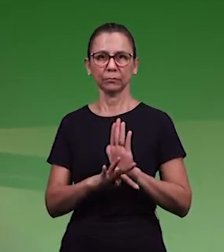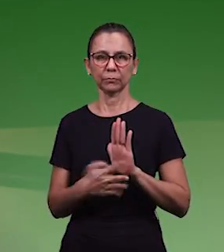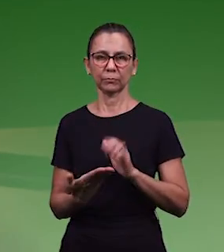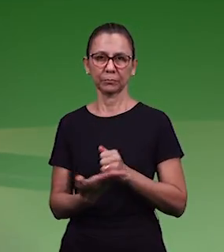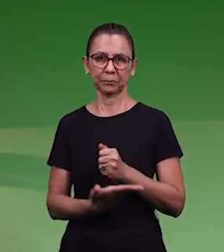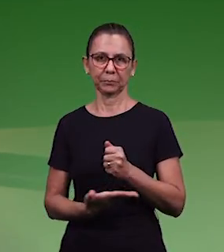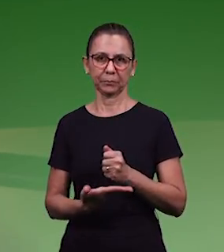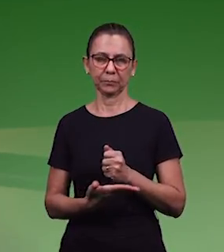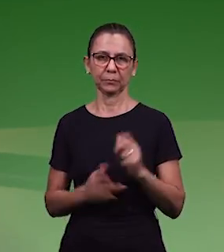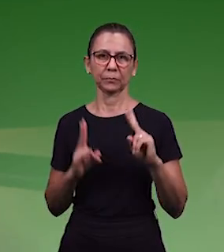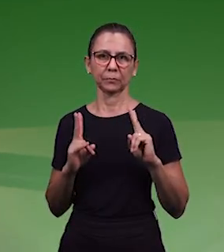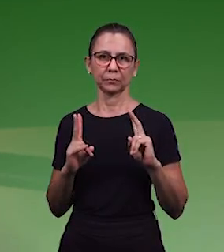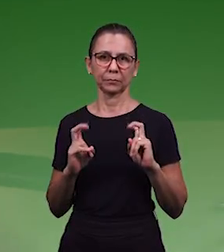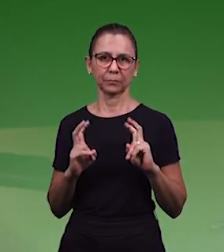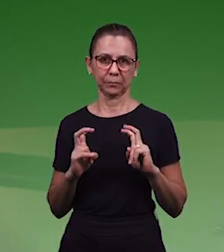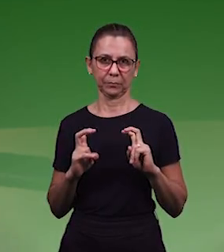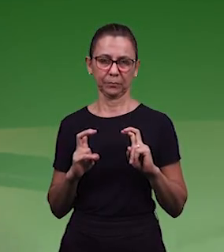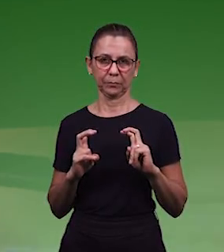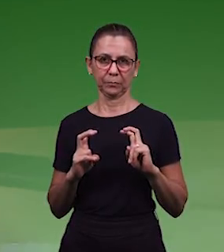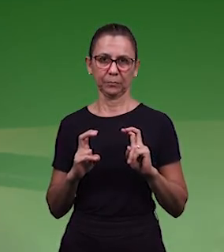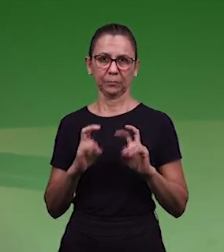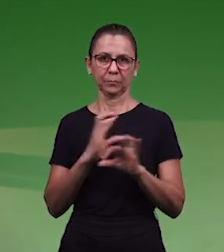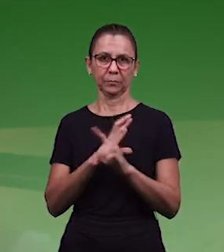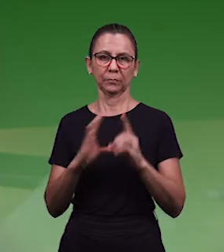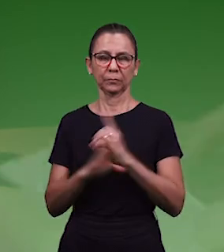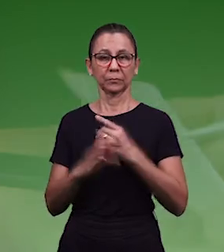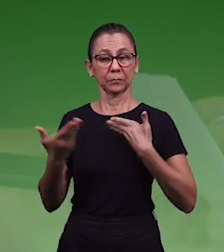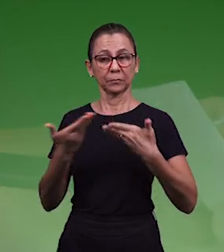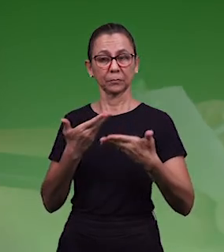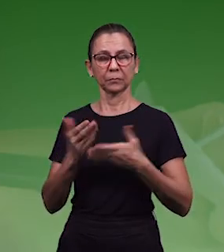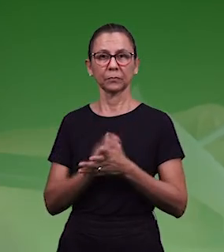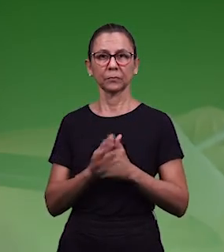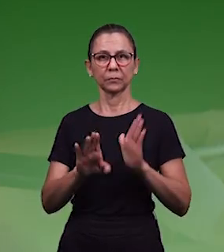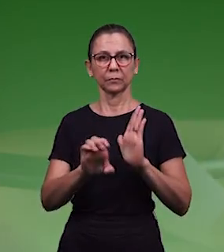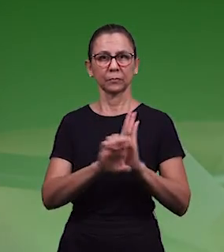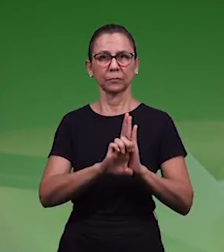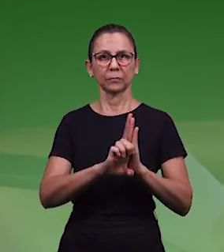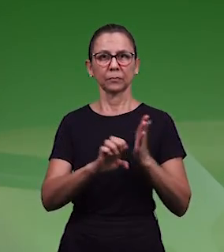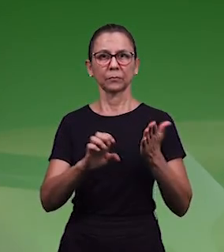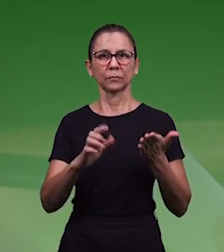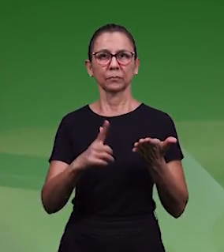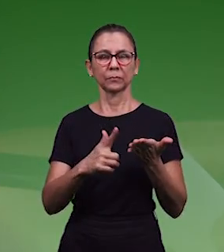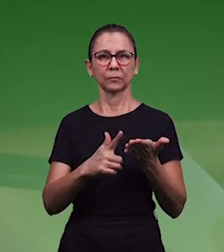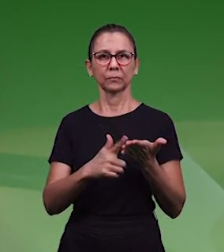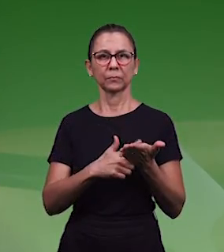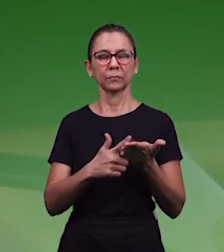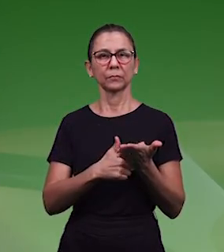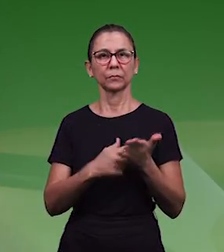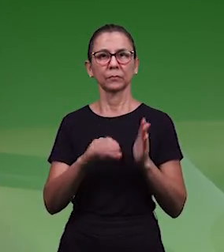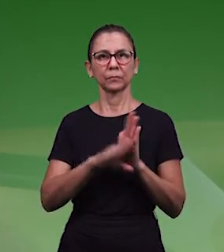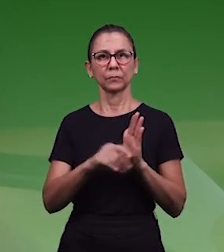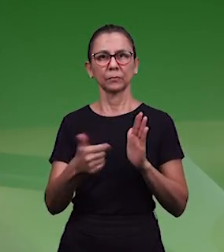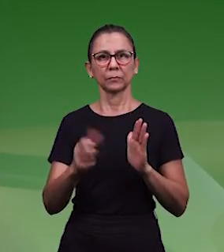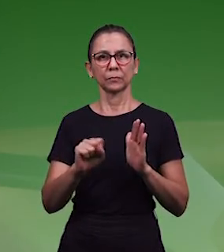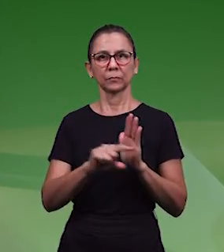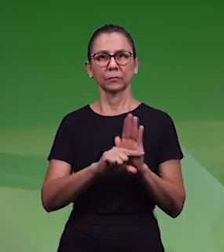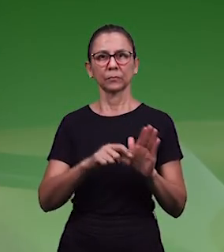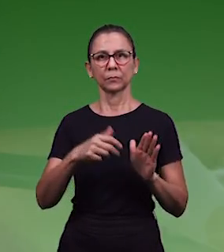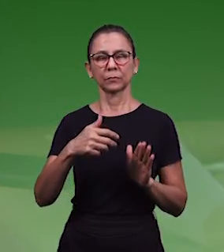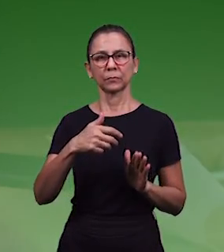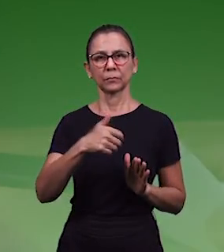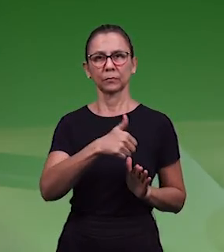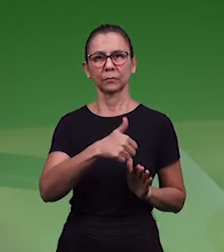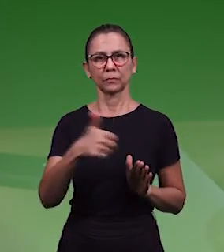para este assunto que nós vamos tratar, nós vamos ler no livro do Êxodo, capítulo 18, os versos 21 e também